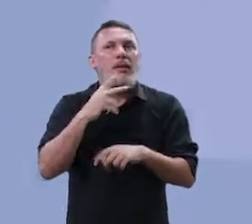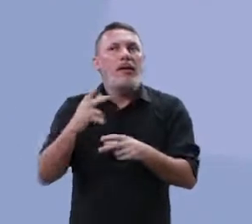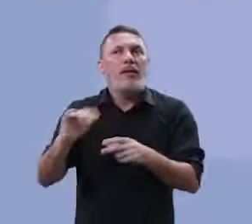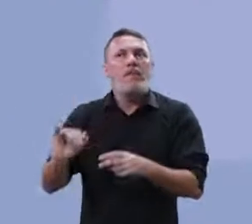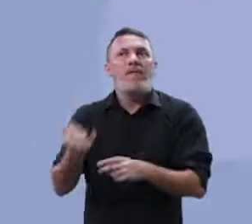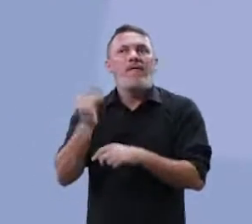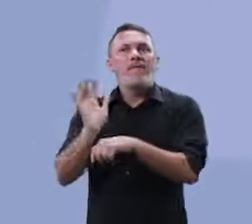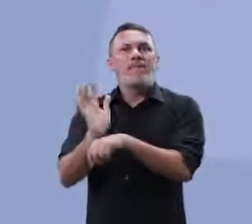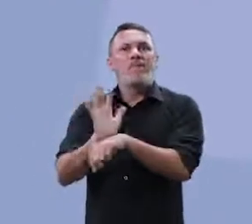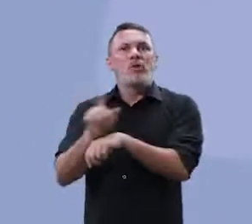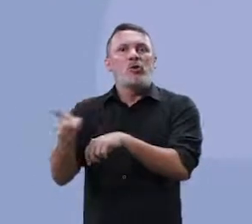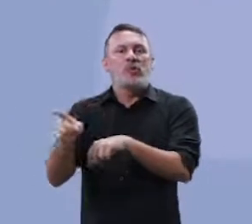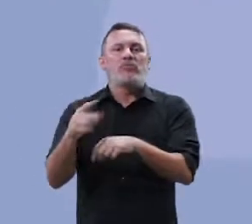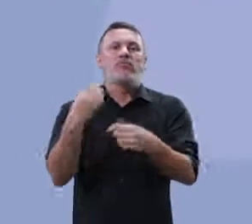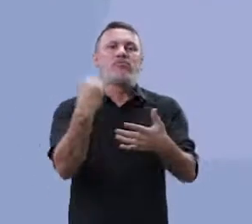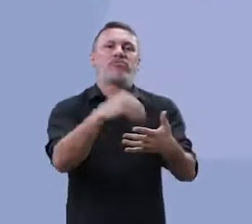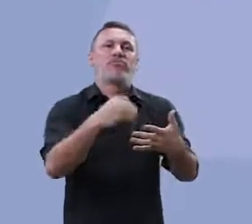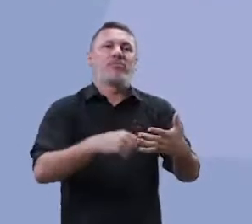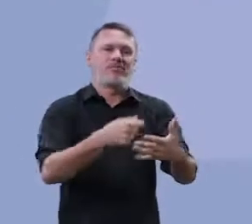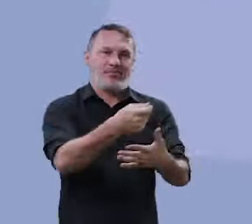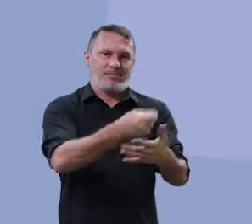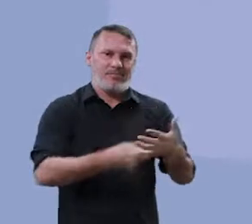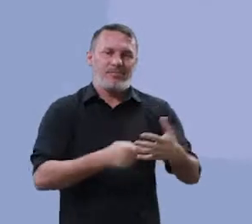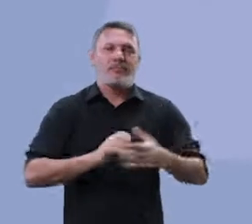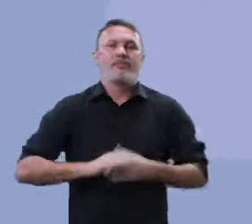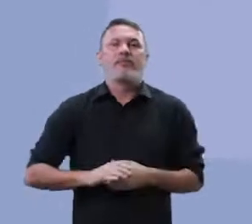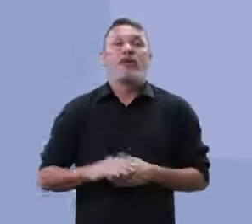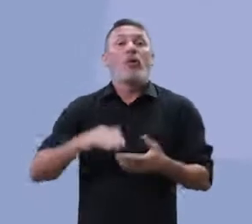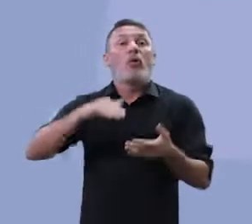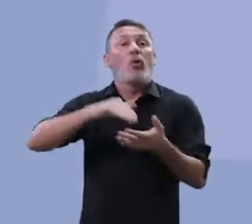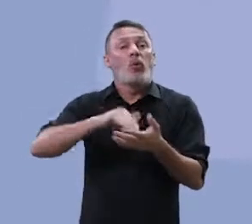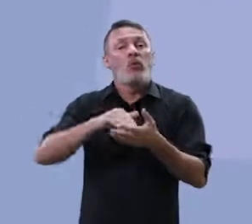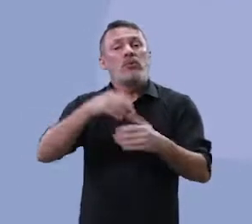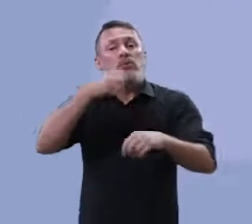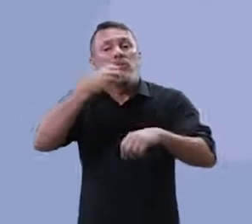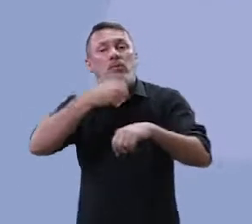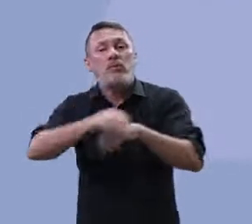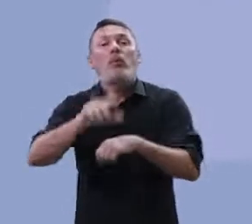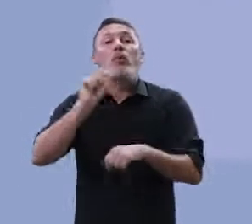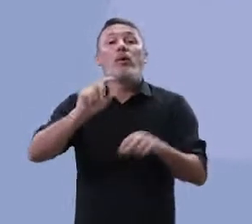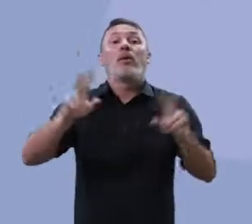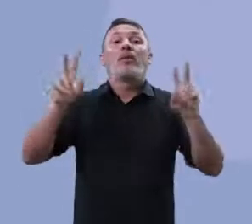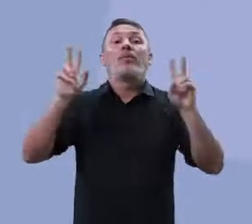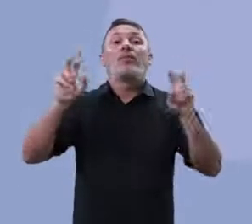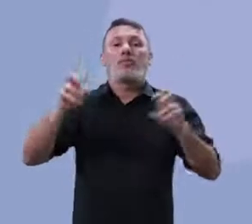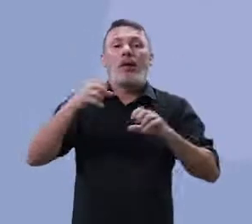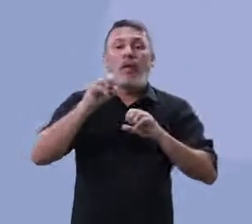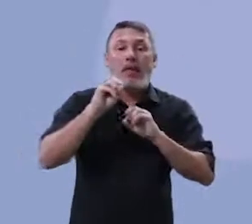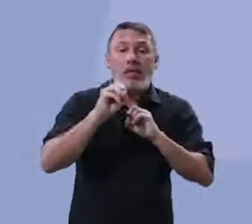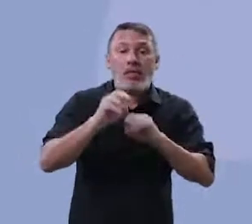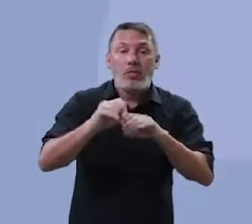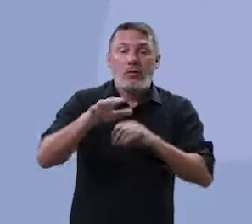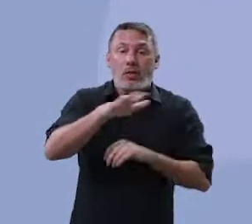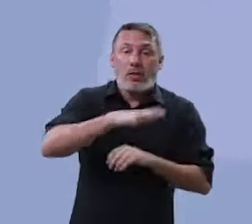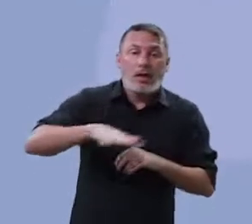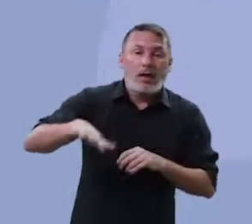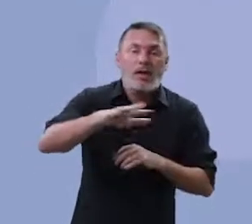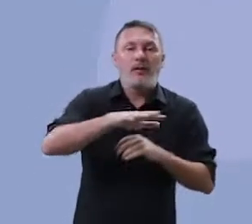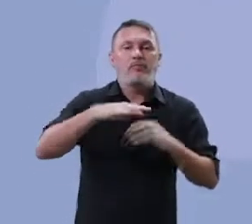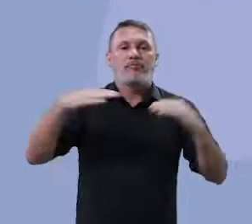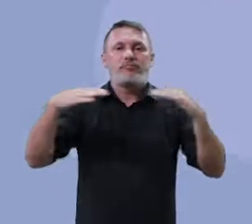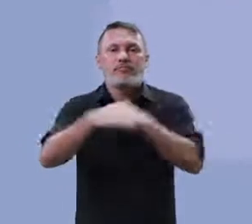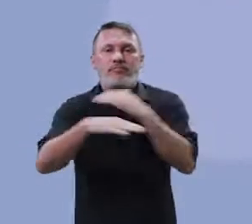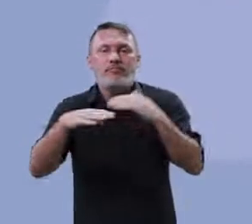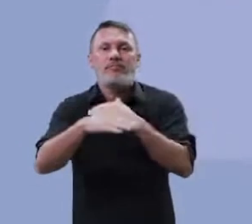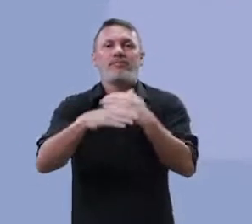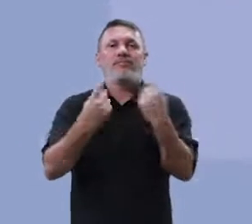Furiosos como área do conhecimento. E, por último, nós vamos falar como propostas de intervenção, educação no